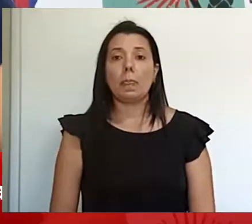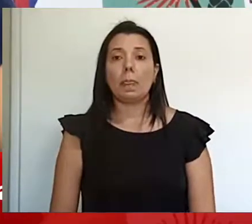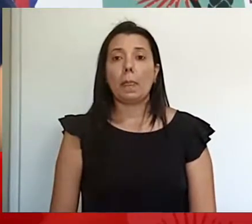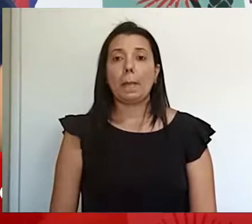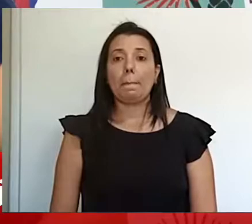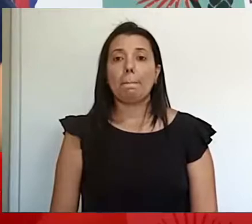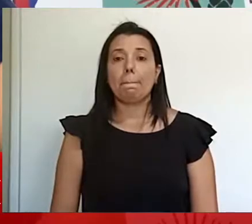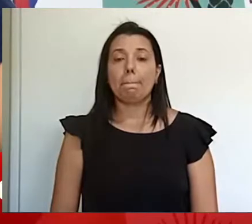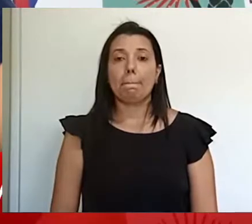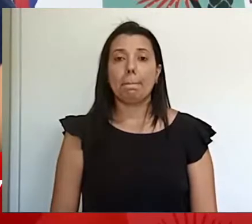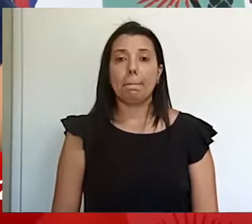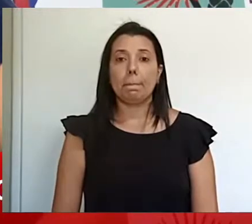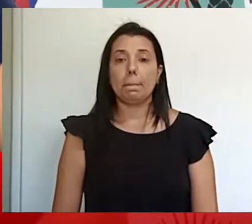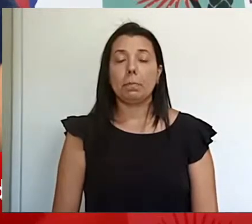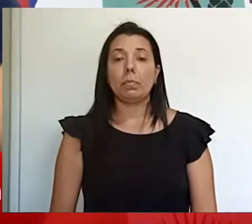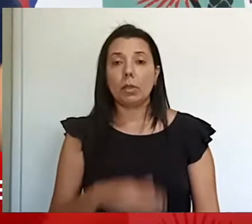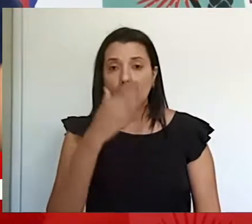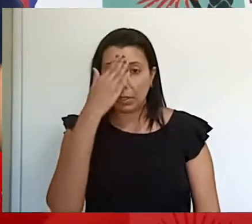Pelas informações.